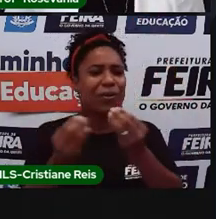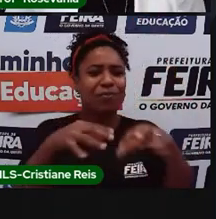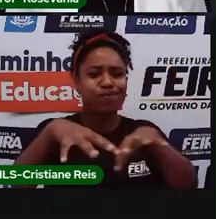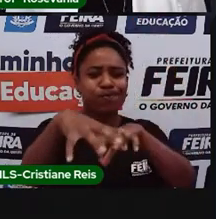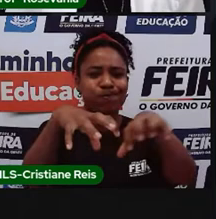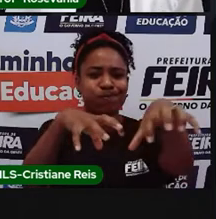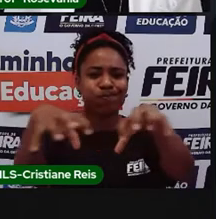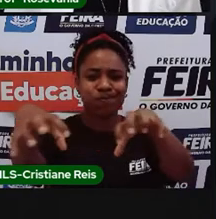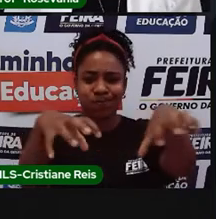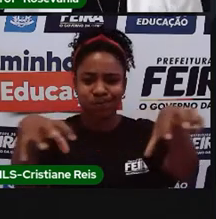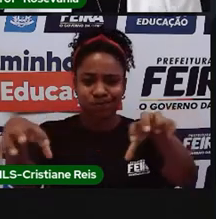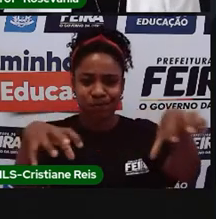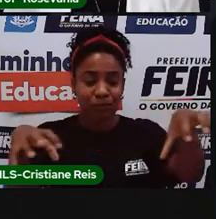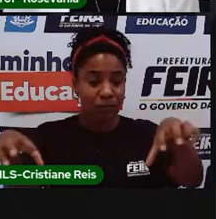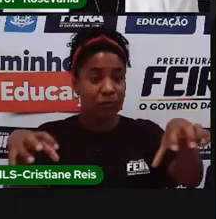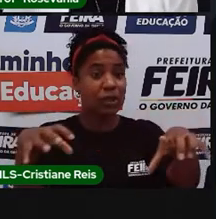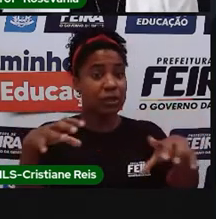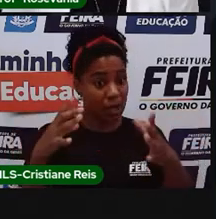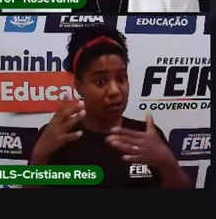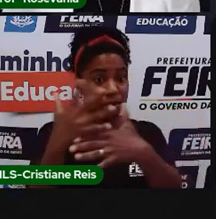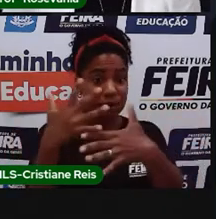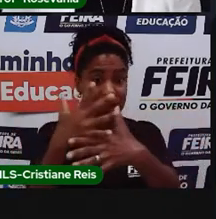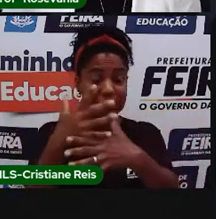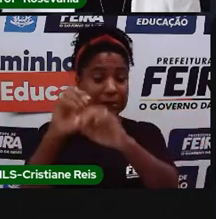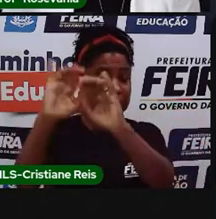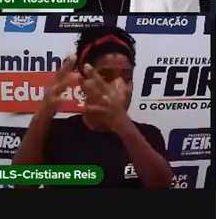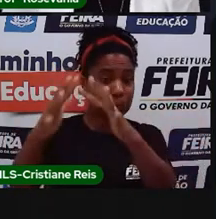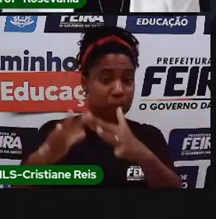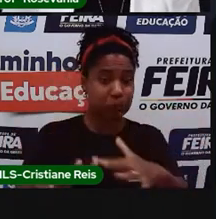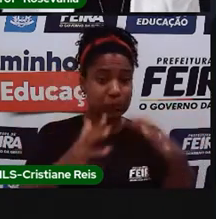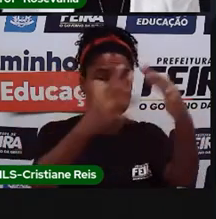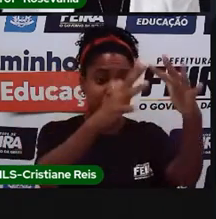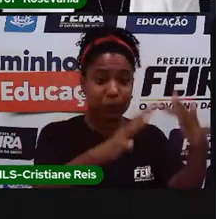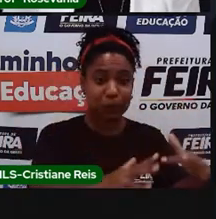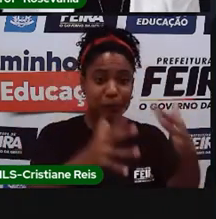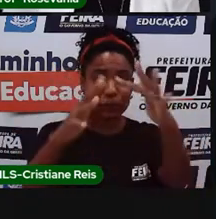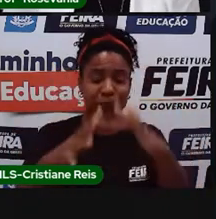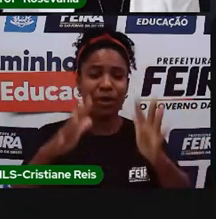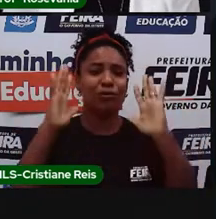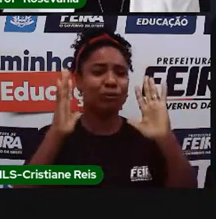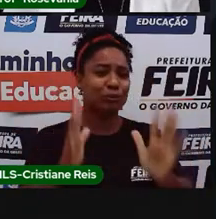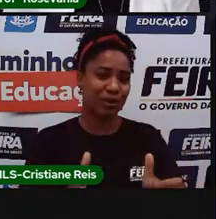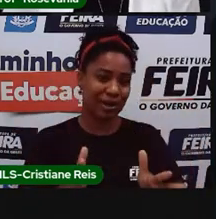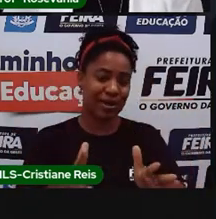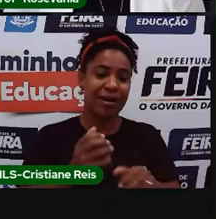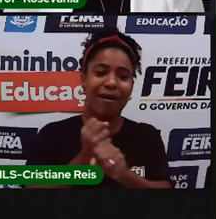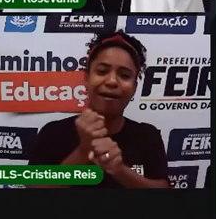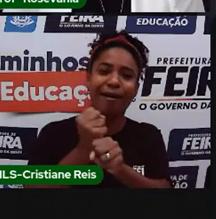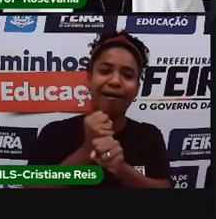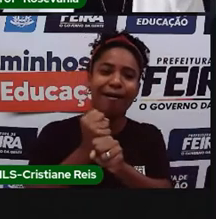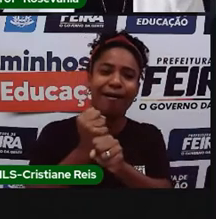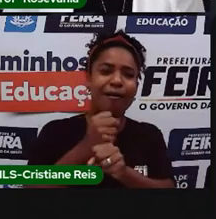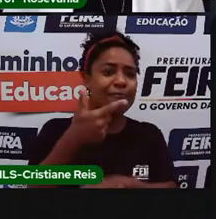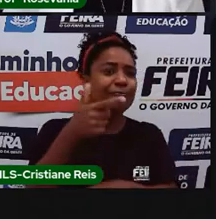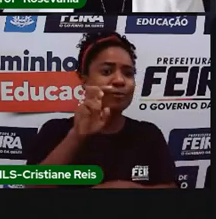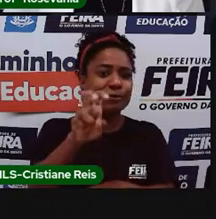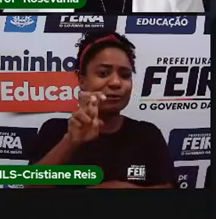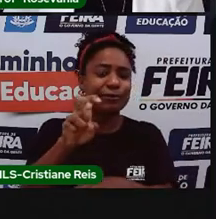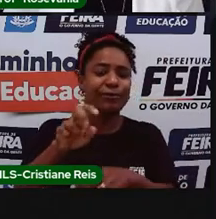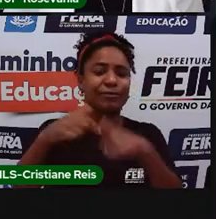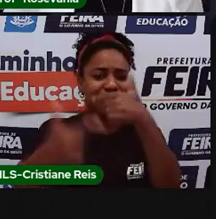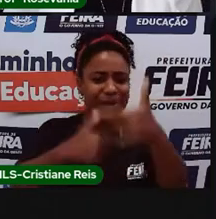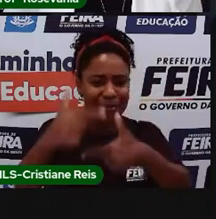tem? Foi achada as ruínas dela. Tem 25 anos já o trabalho de escavação dessas ruínas e